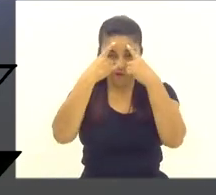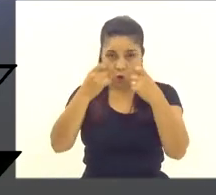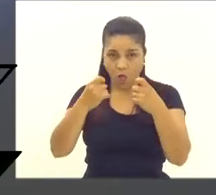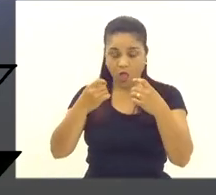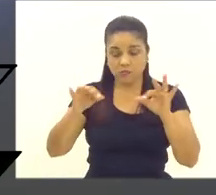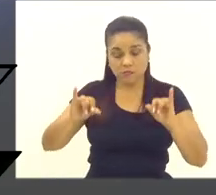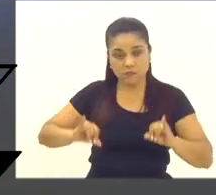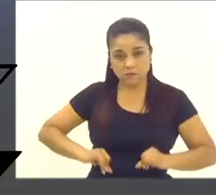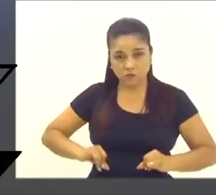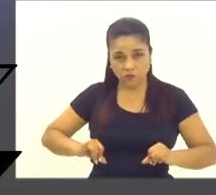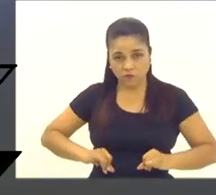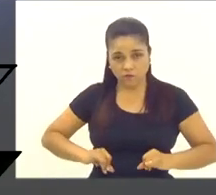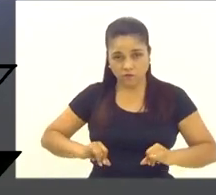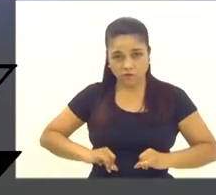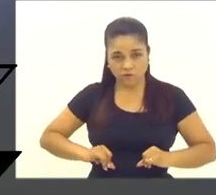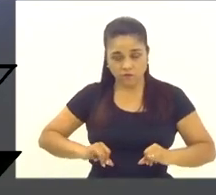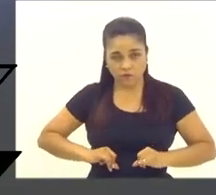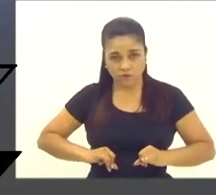sofria primeiro